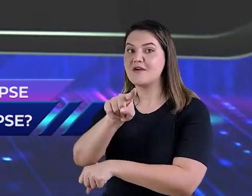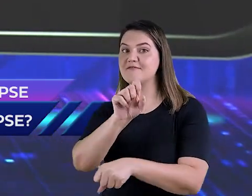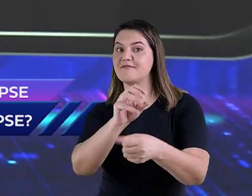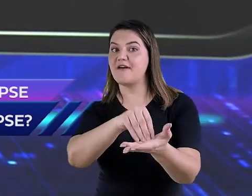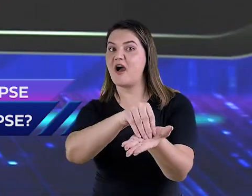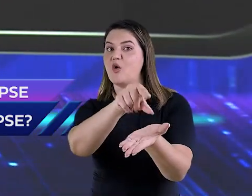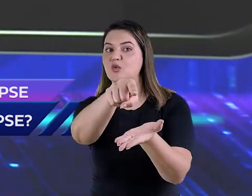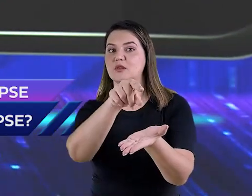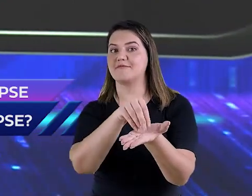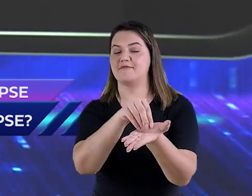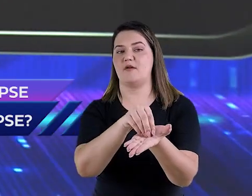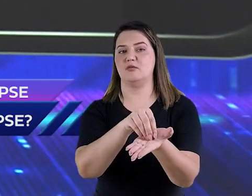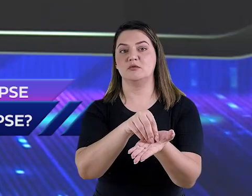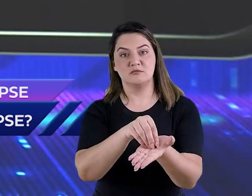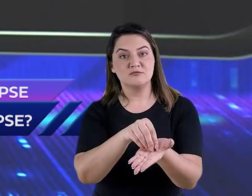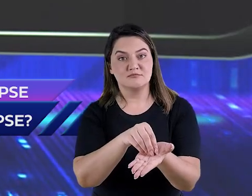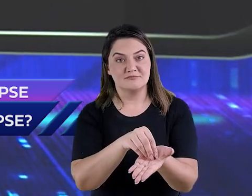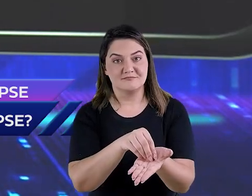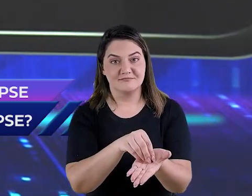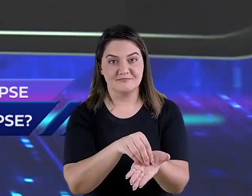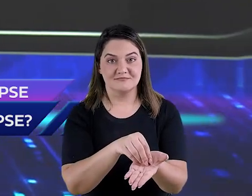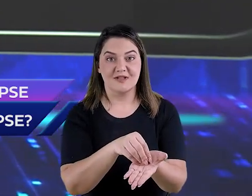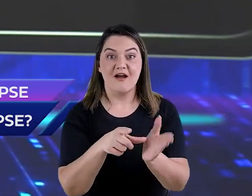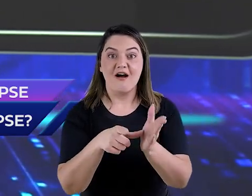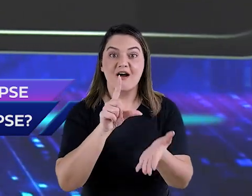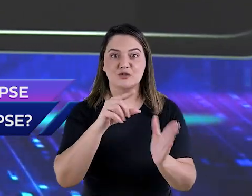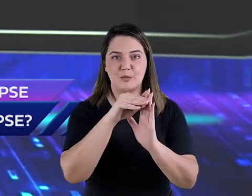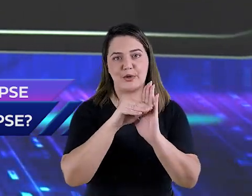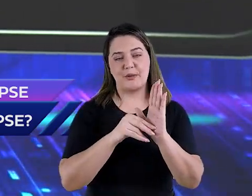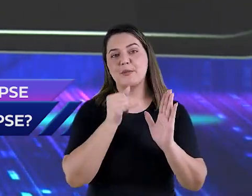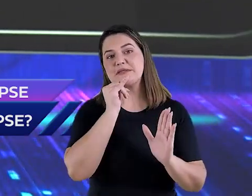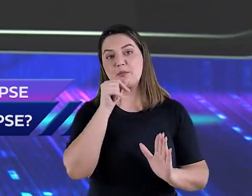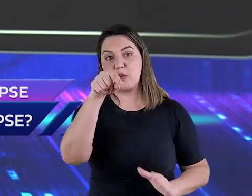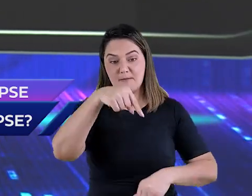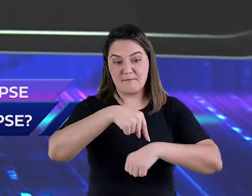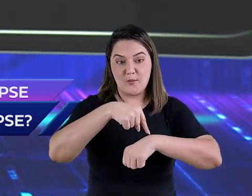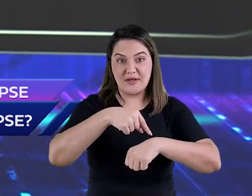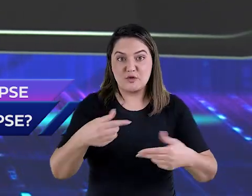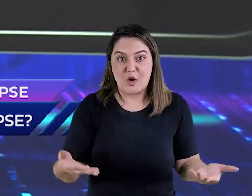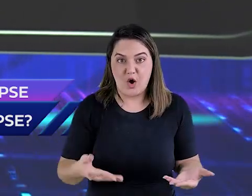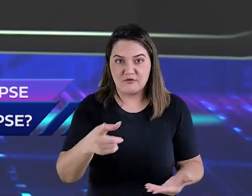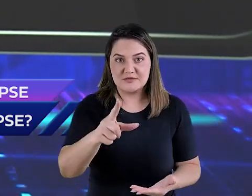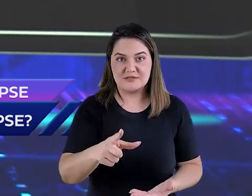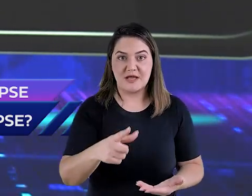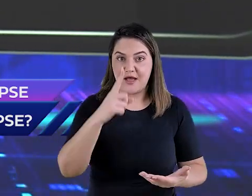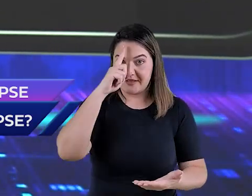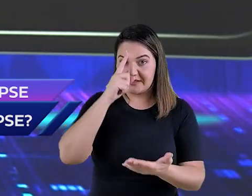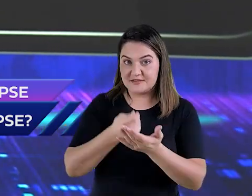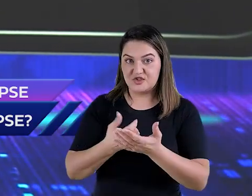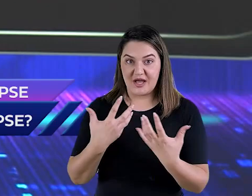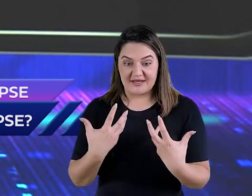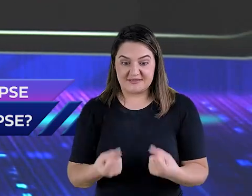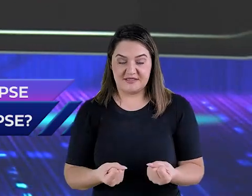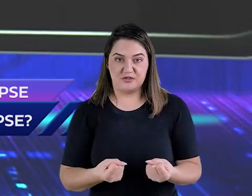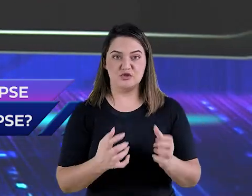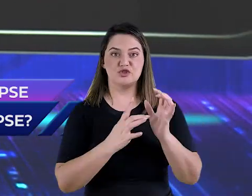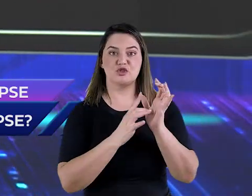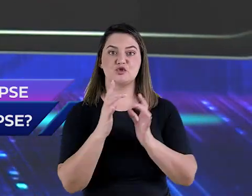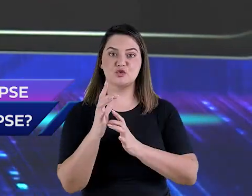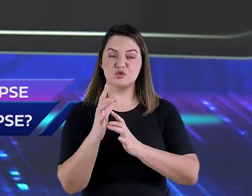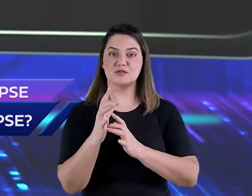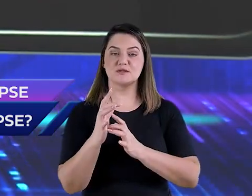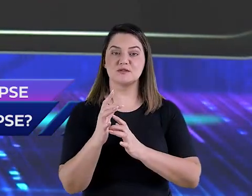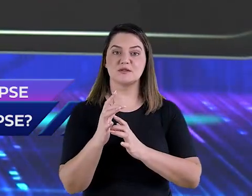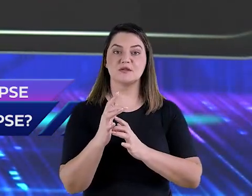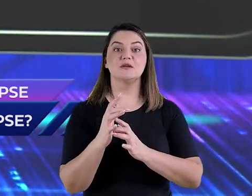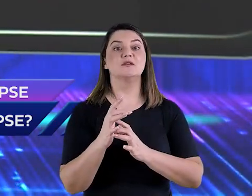vida seja transformada. Antes desse programa, se neste momento você aceita Jesus, você pode estar perdido.